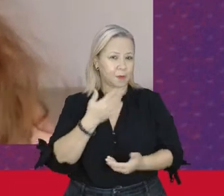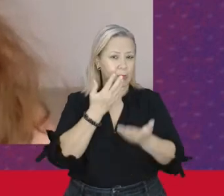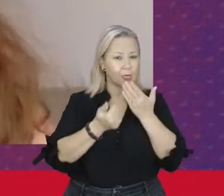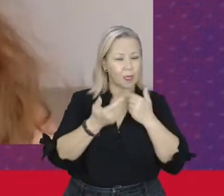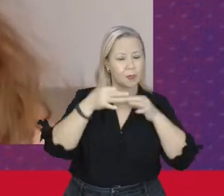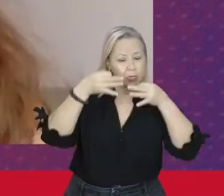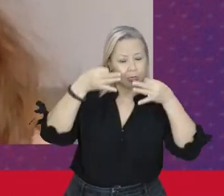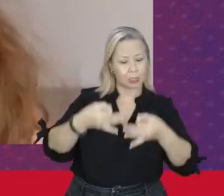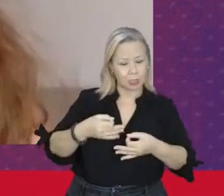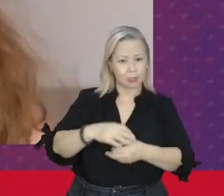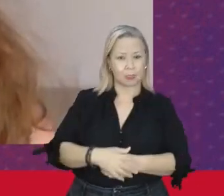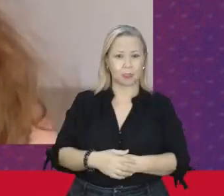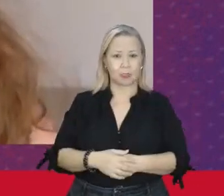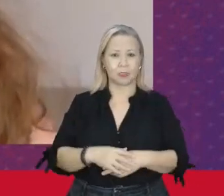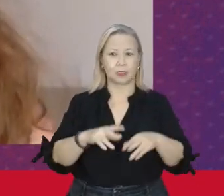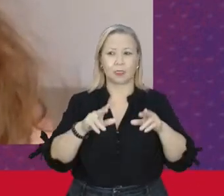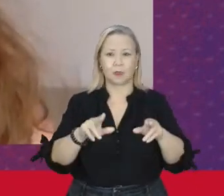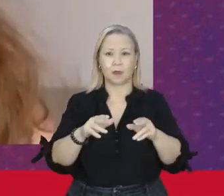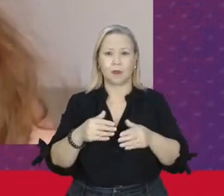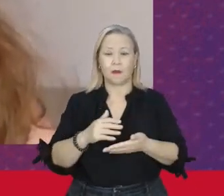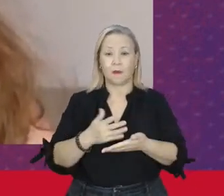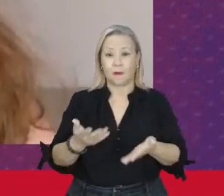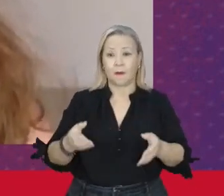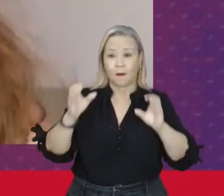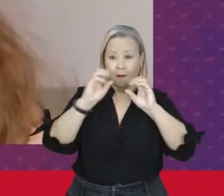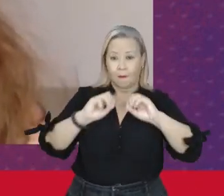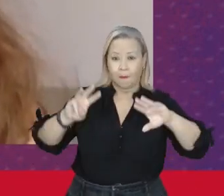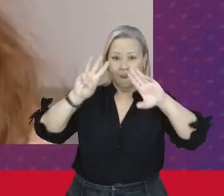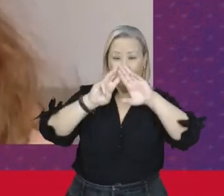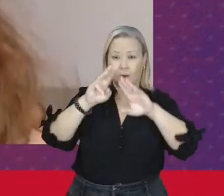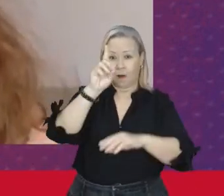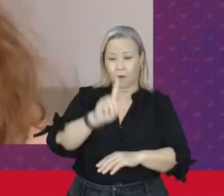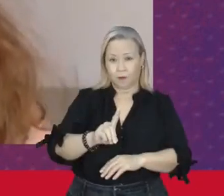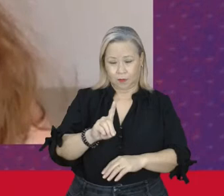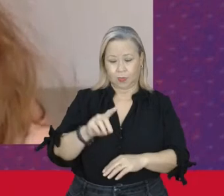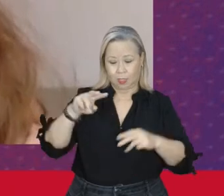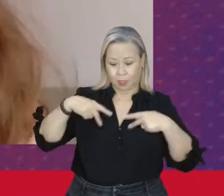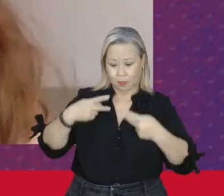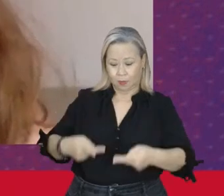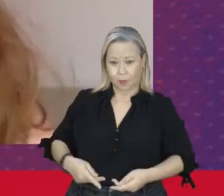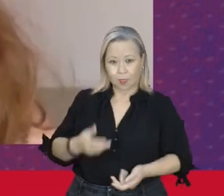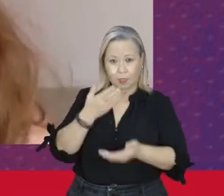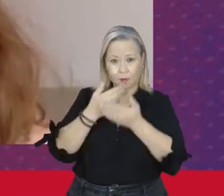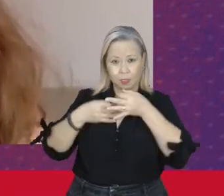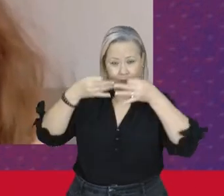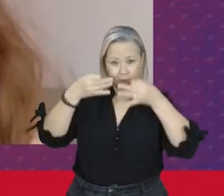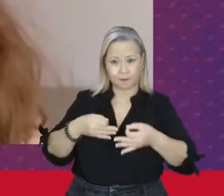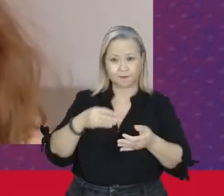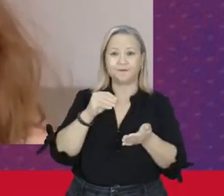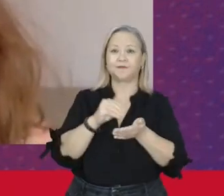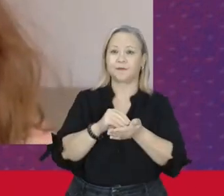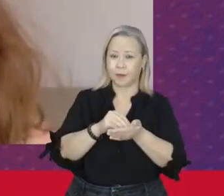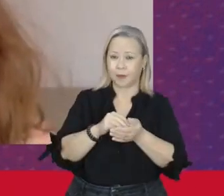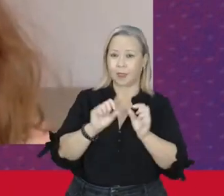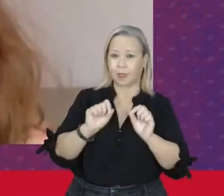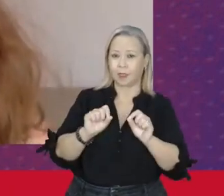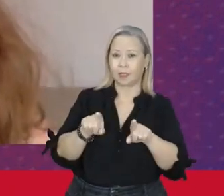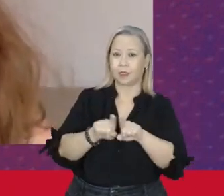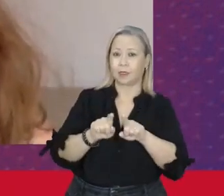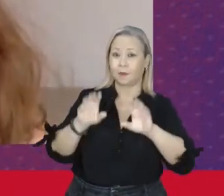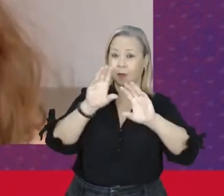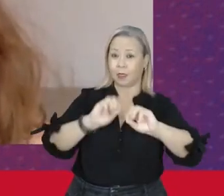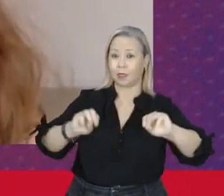alimentação adequada, como tem o conceito da ONU, que é o direito humano à alimentação adequada, e a FAO também, que é a Organização das Nações